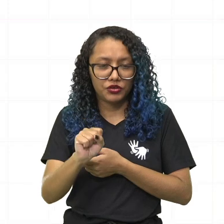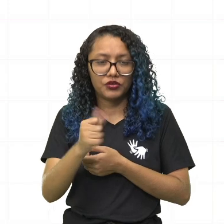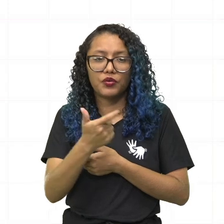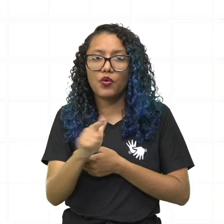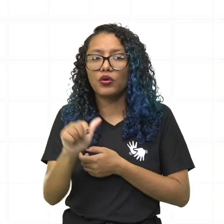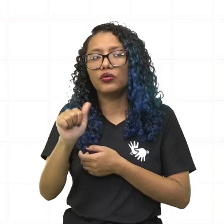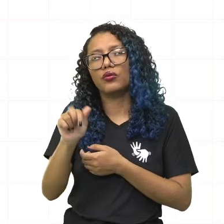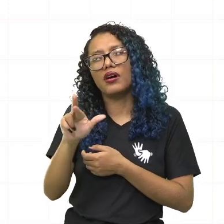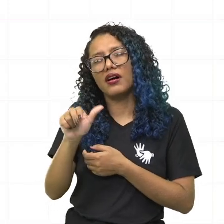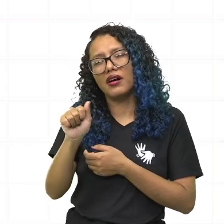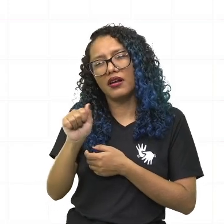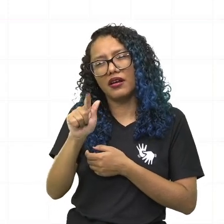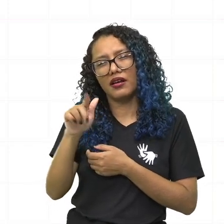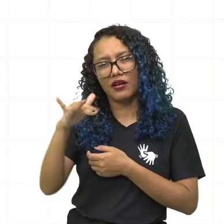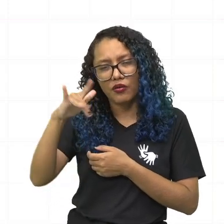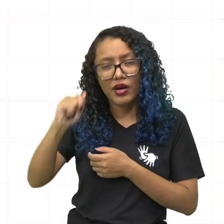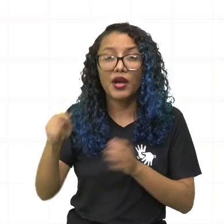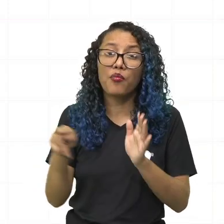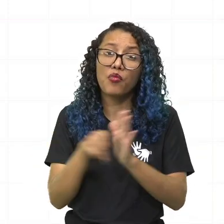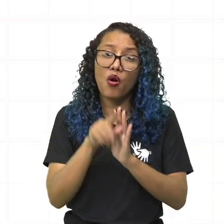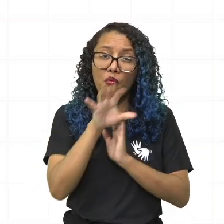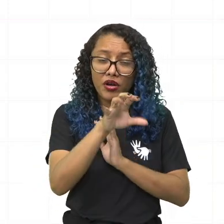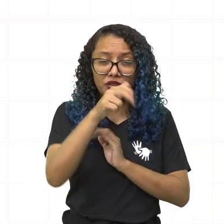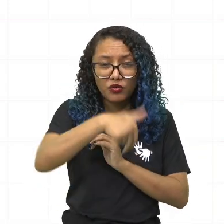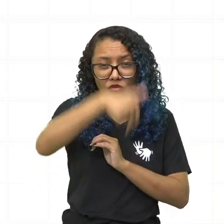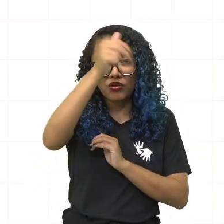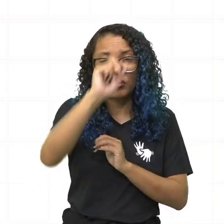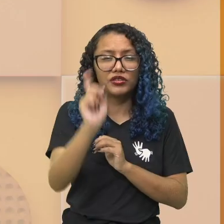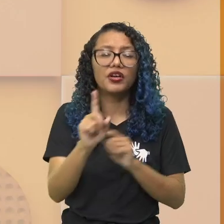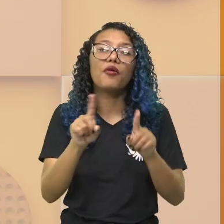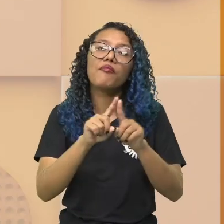região norte, mas estão passando ali